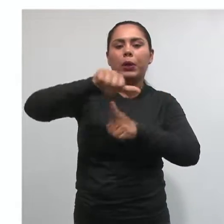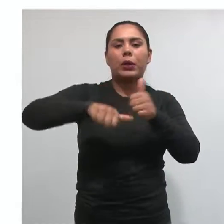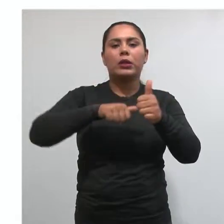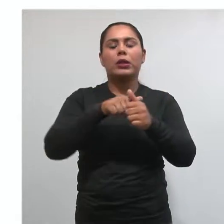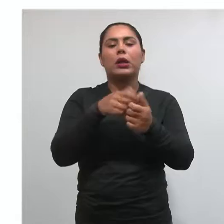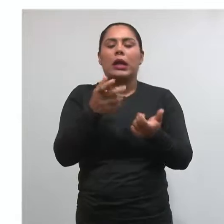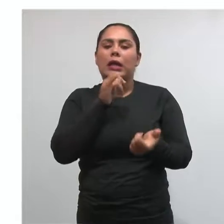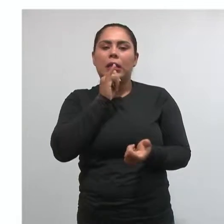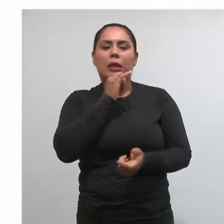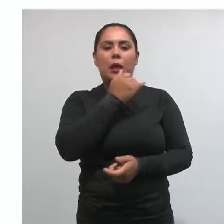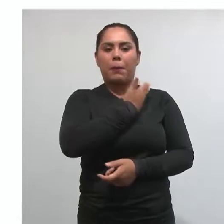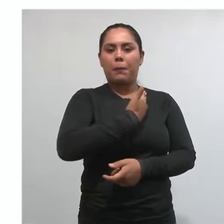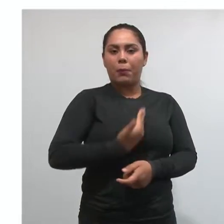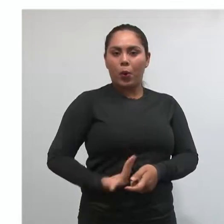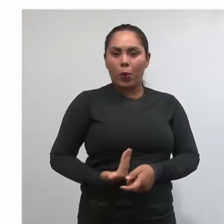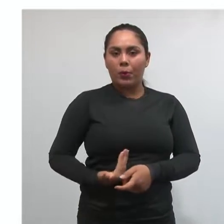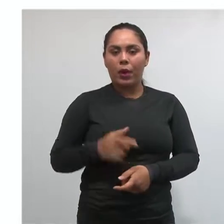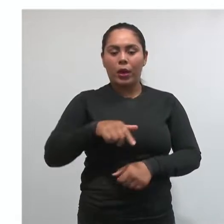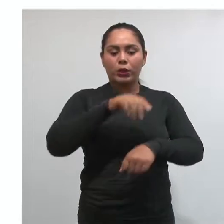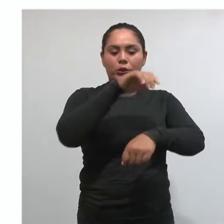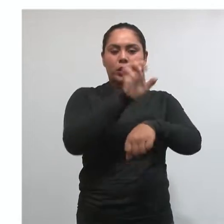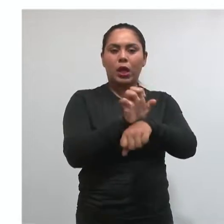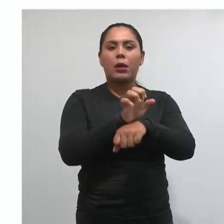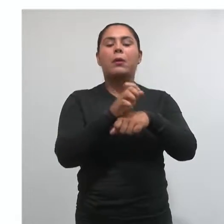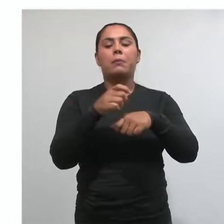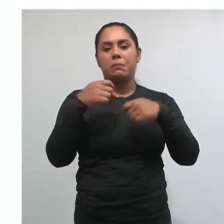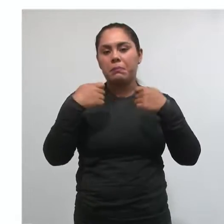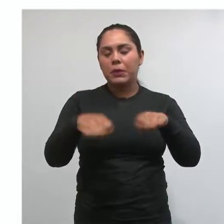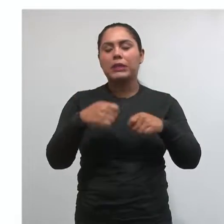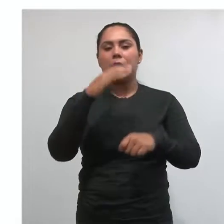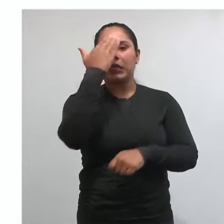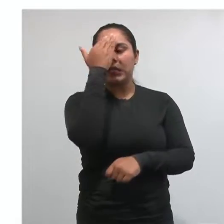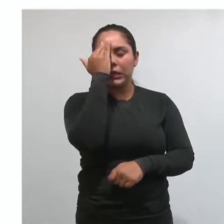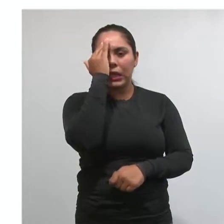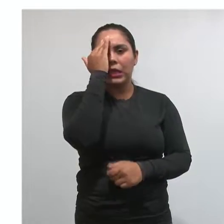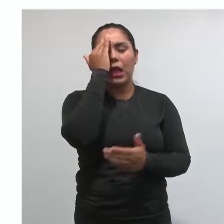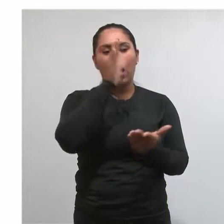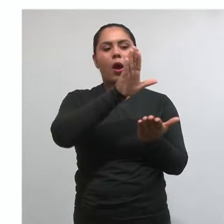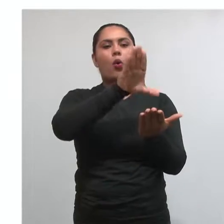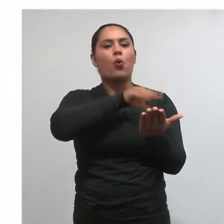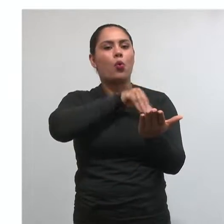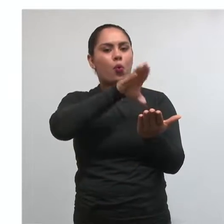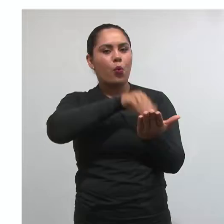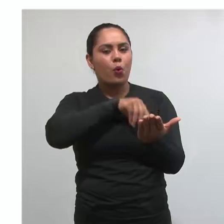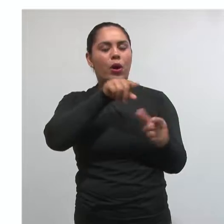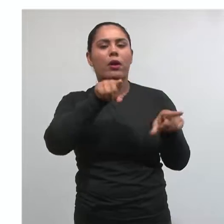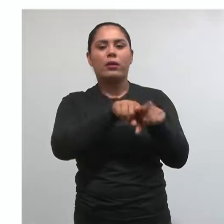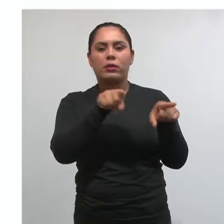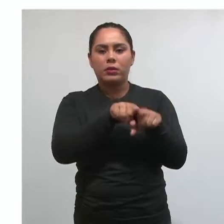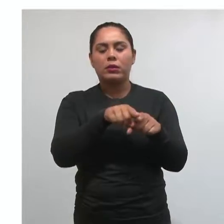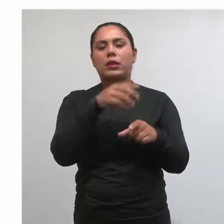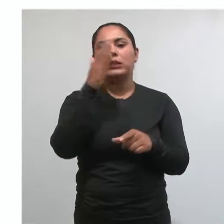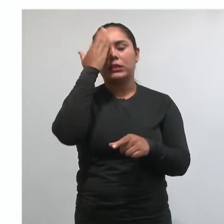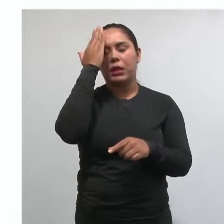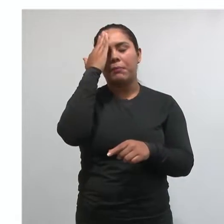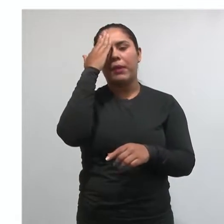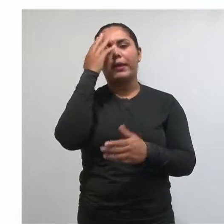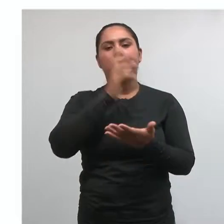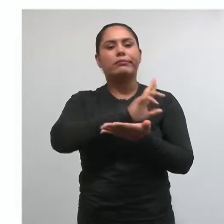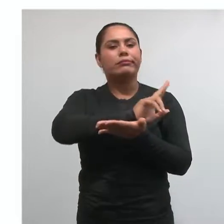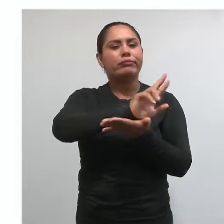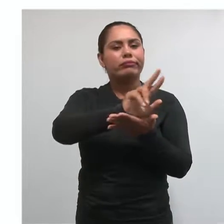de público para além do Estado, então eu preciso incorporar esses modelos teóricos considerando multidisciplinaridade